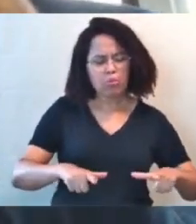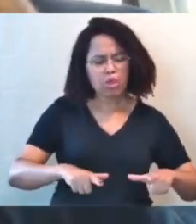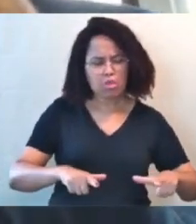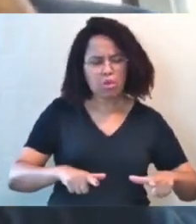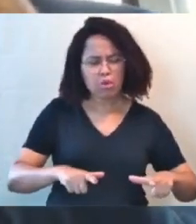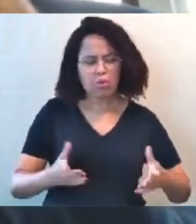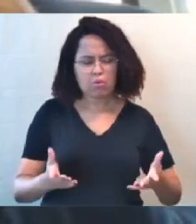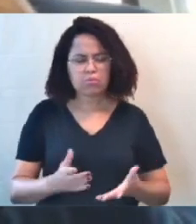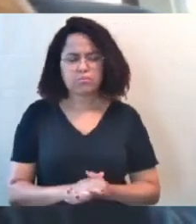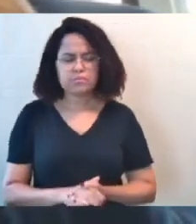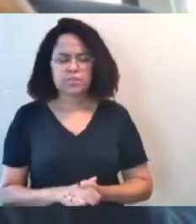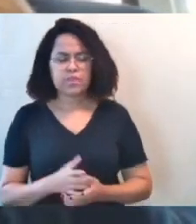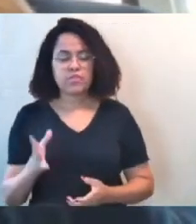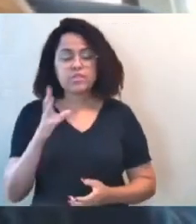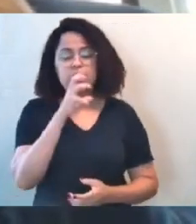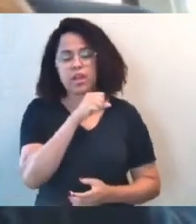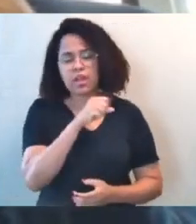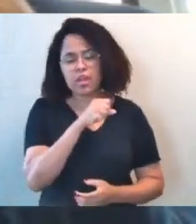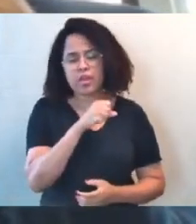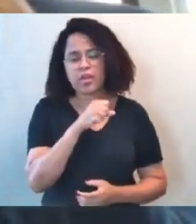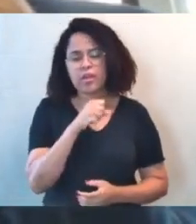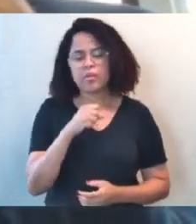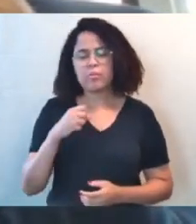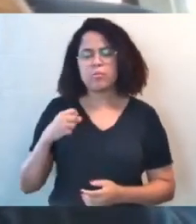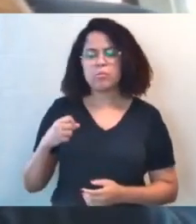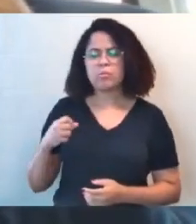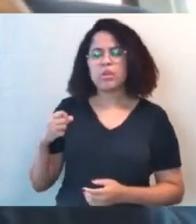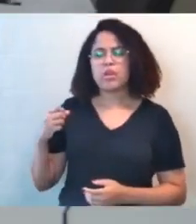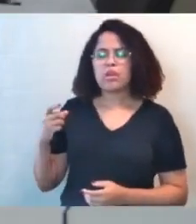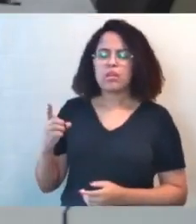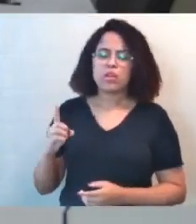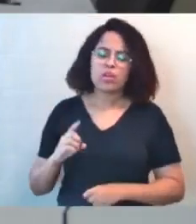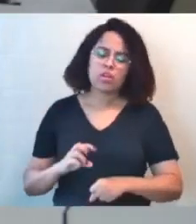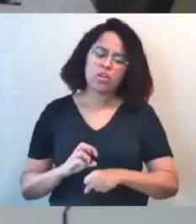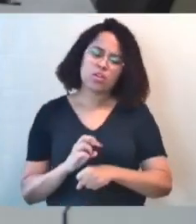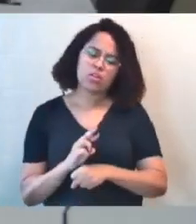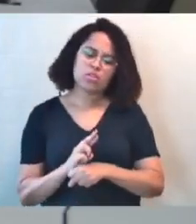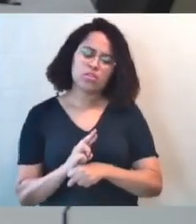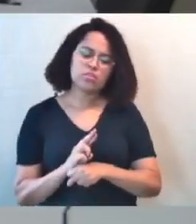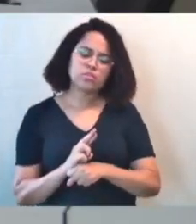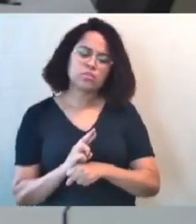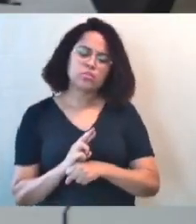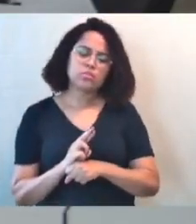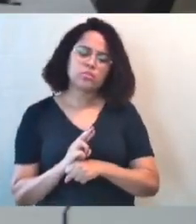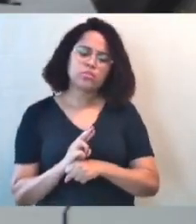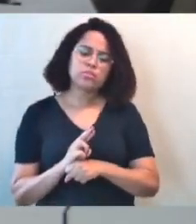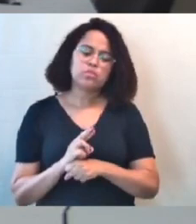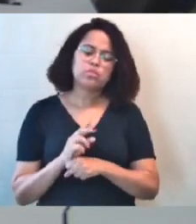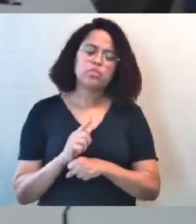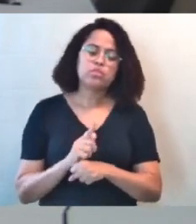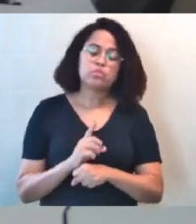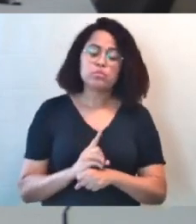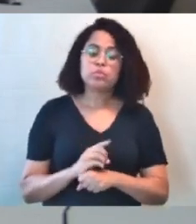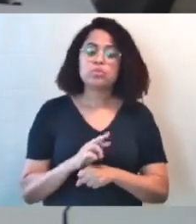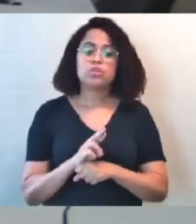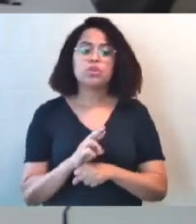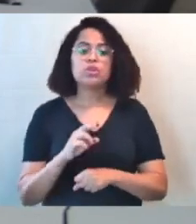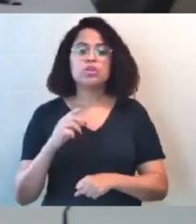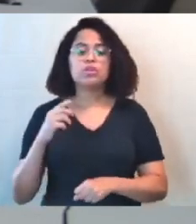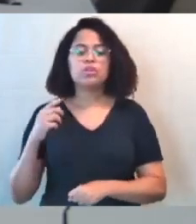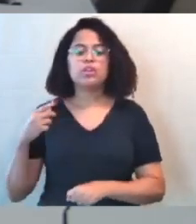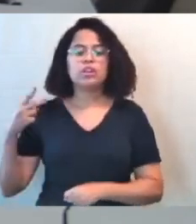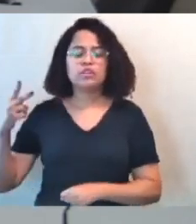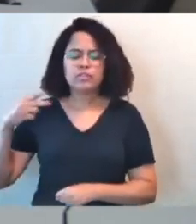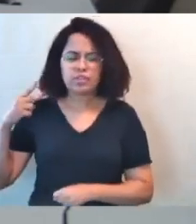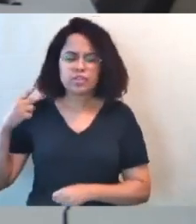bem breve, doutora Fernanda, porque eu entendi, então só para recapitular, eu entendi que a senhora terminou a sua fala com uma